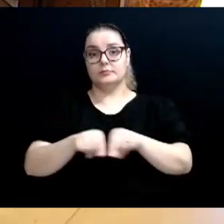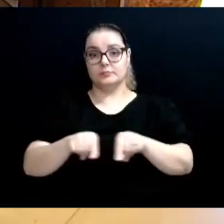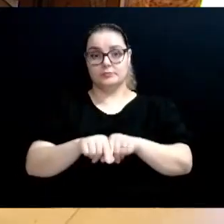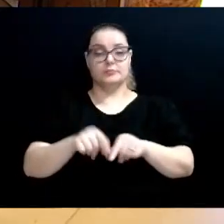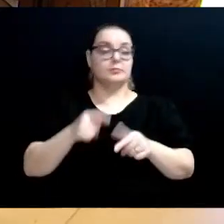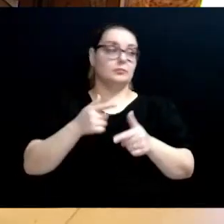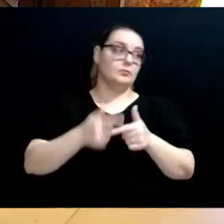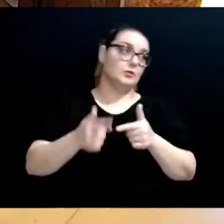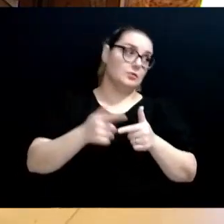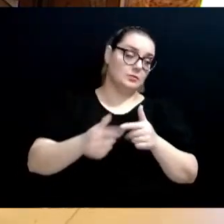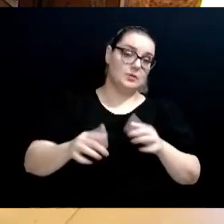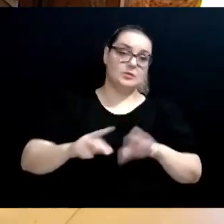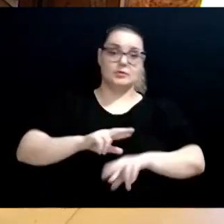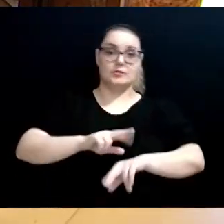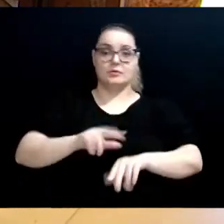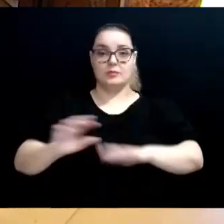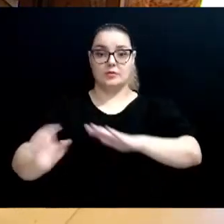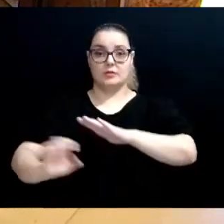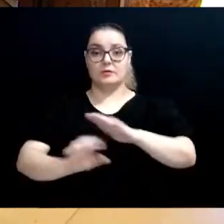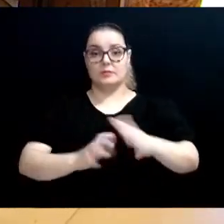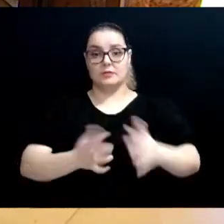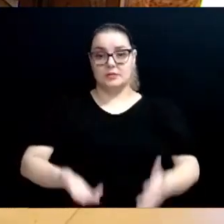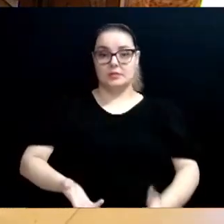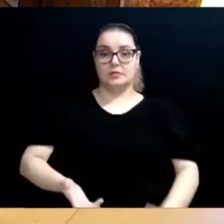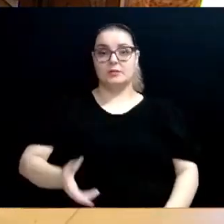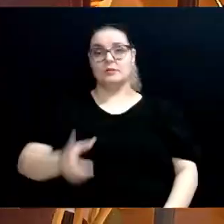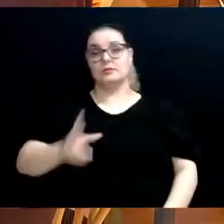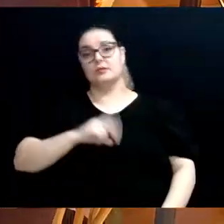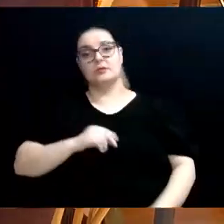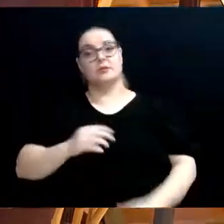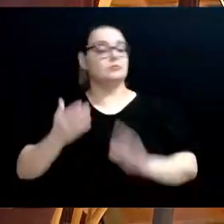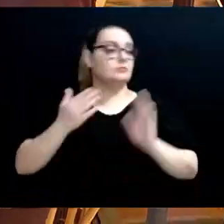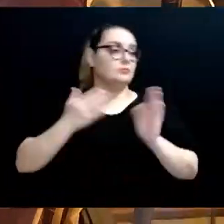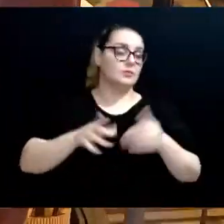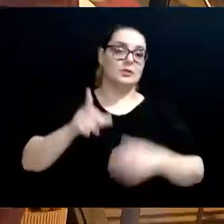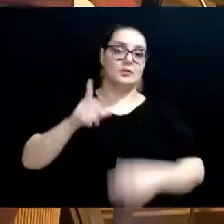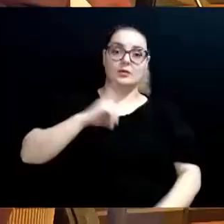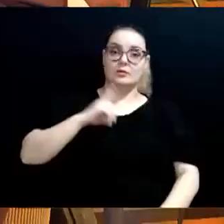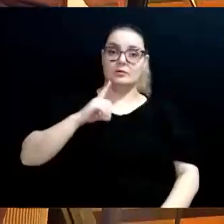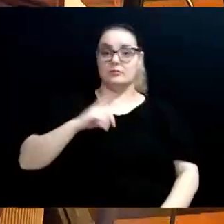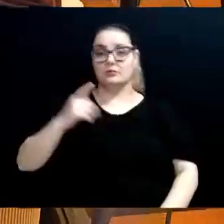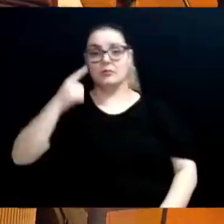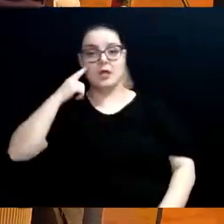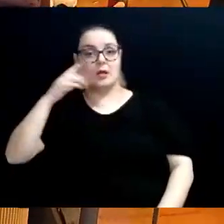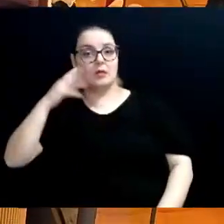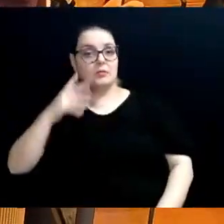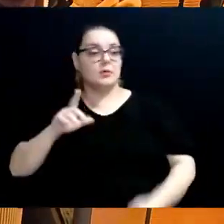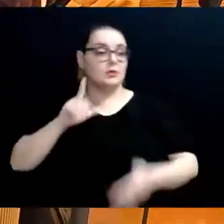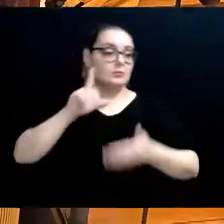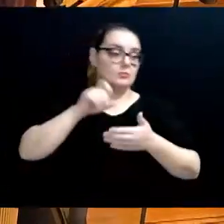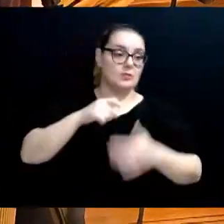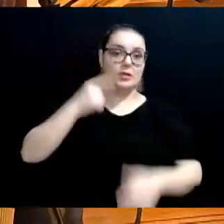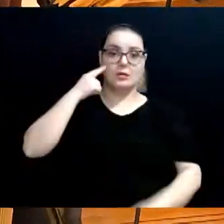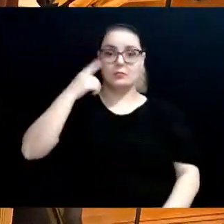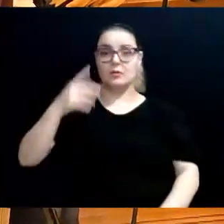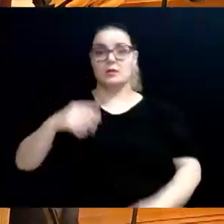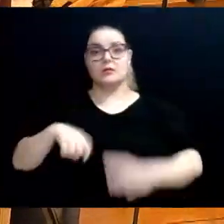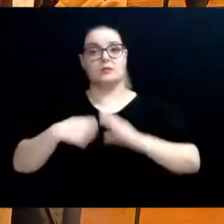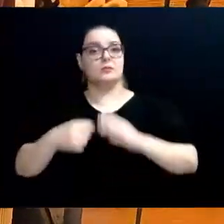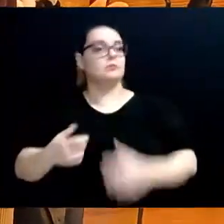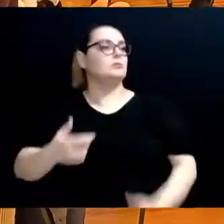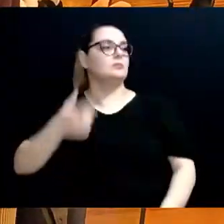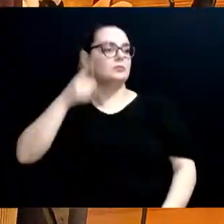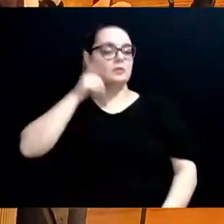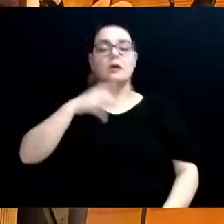uma reclamação, inclusive, uma dor de muitas empreendedoras que falam, gente, eu tenho que produzir, eu tenho que pensar na